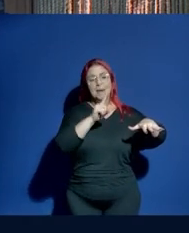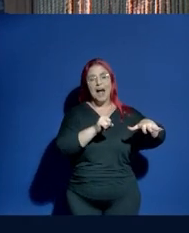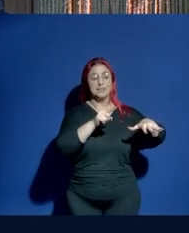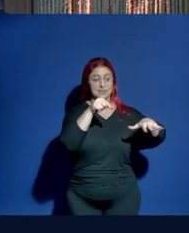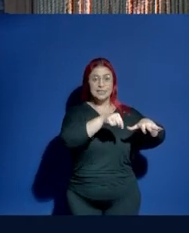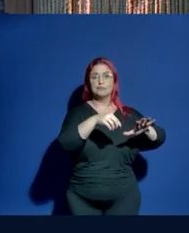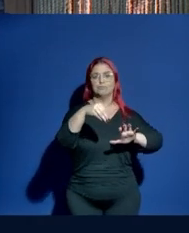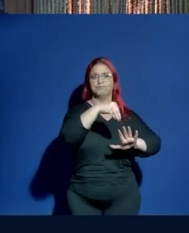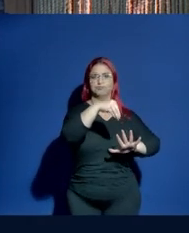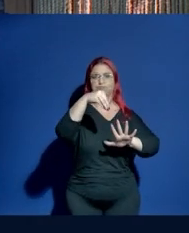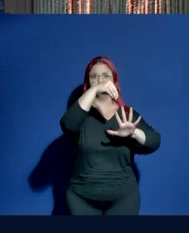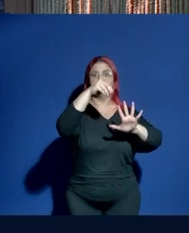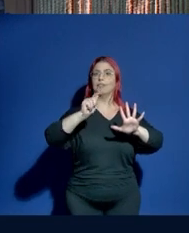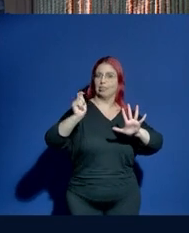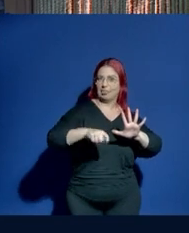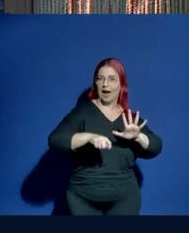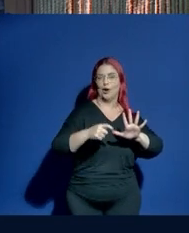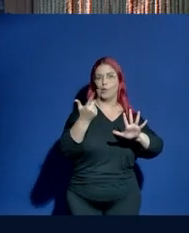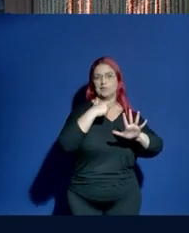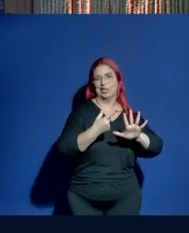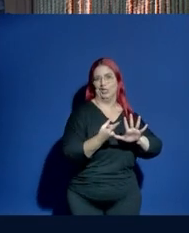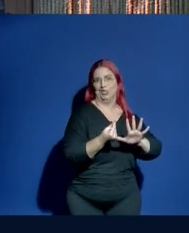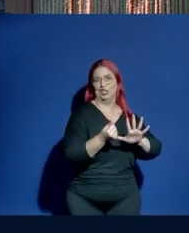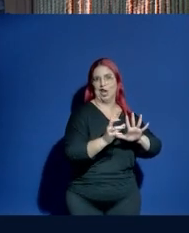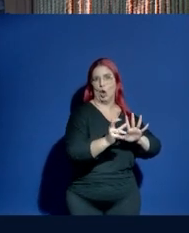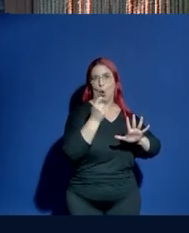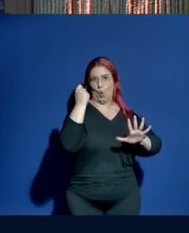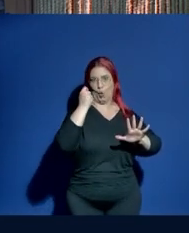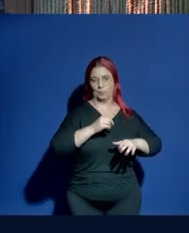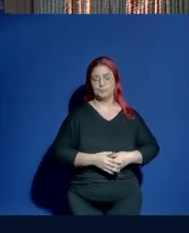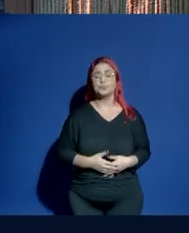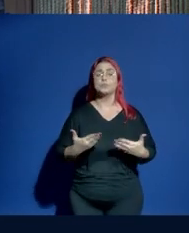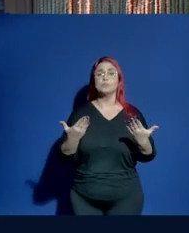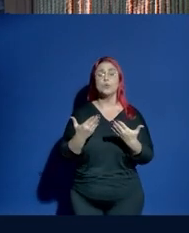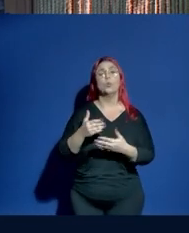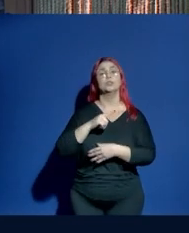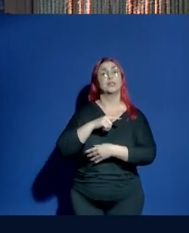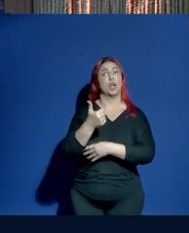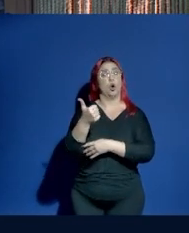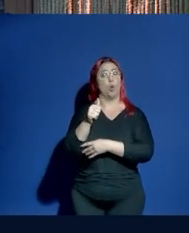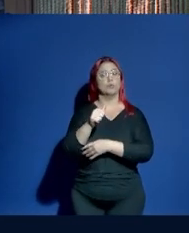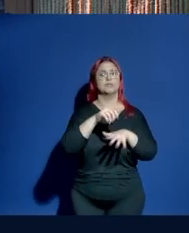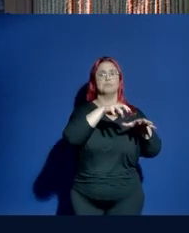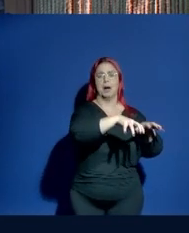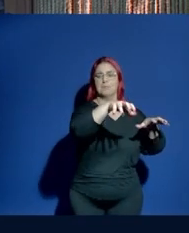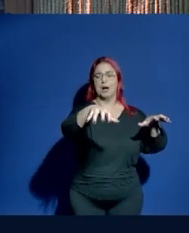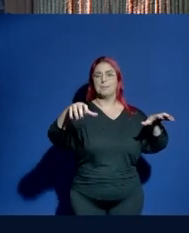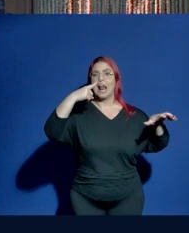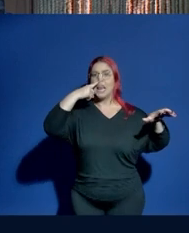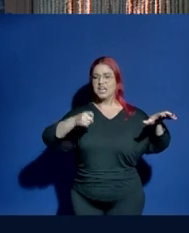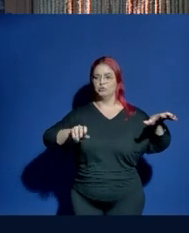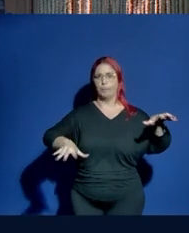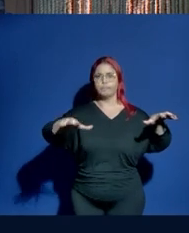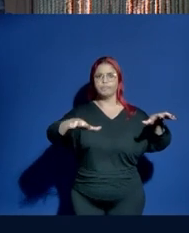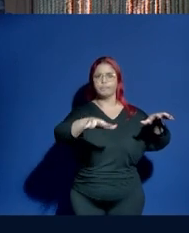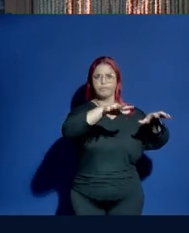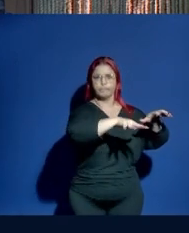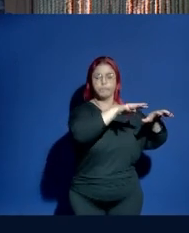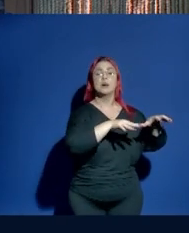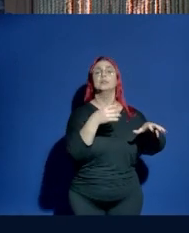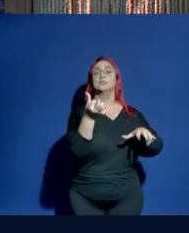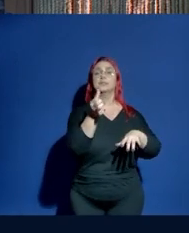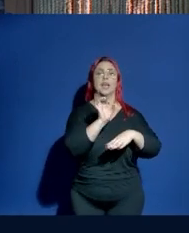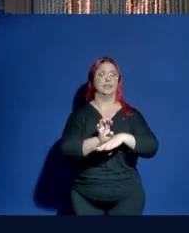e fazer dinheiro hoje a gente opera 11 térmicas em aterro sanitária no Brasil e seis